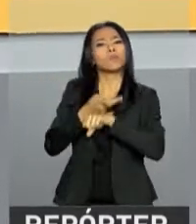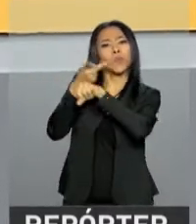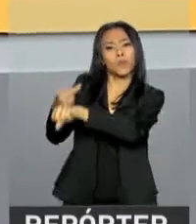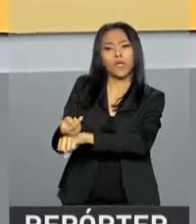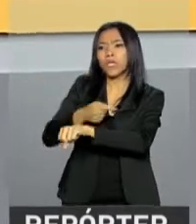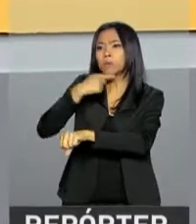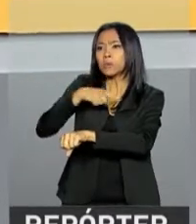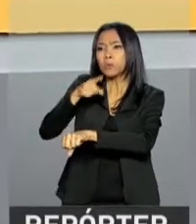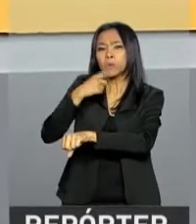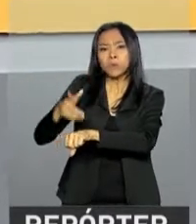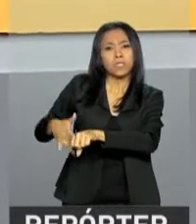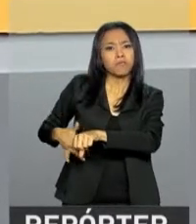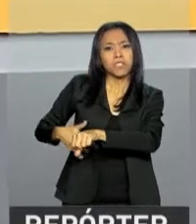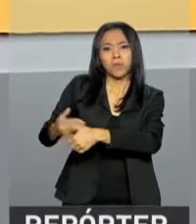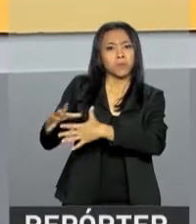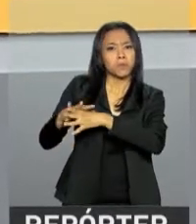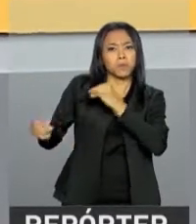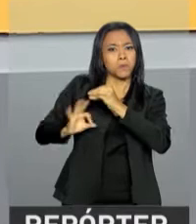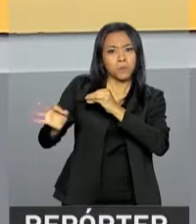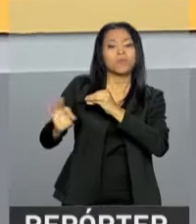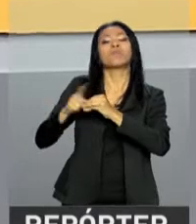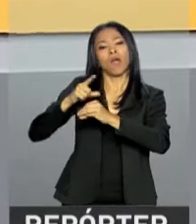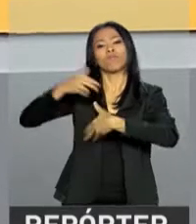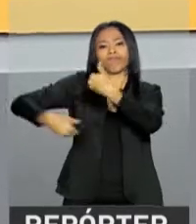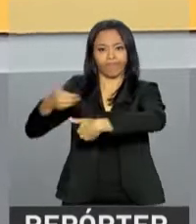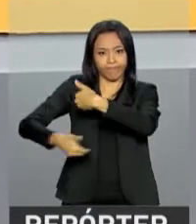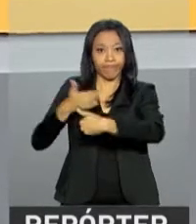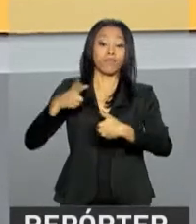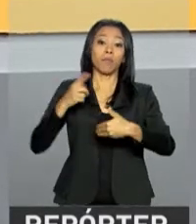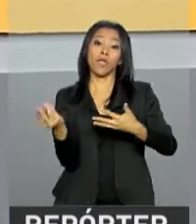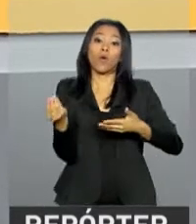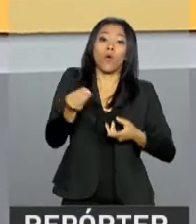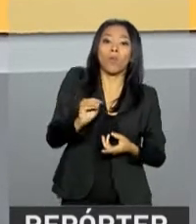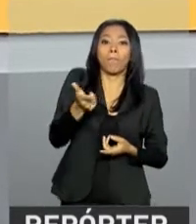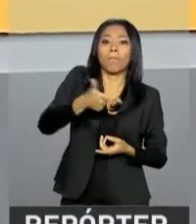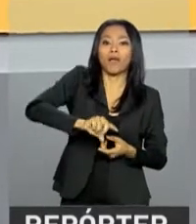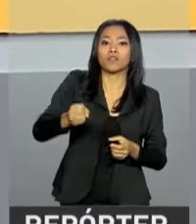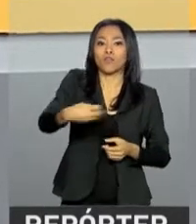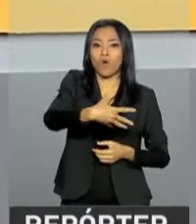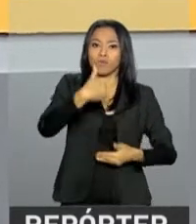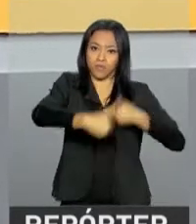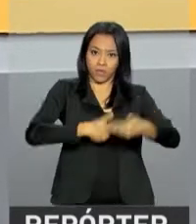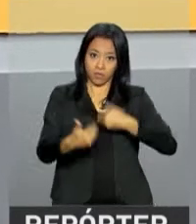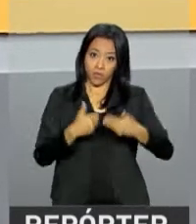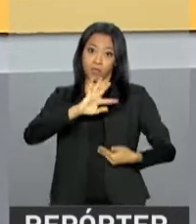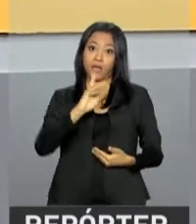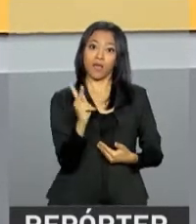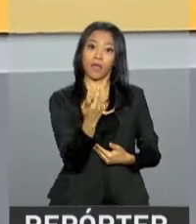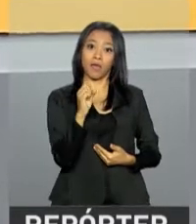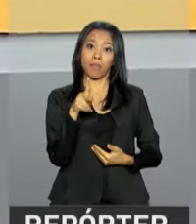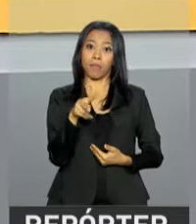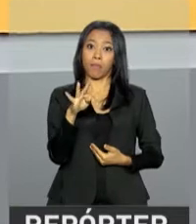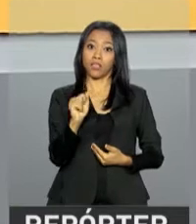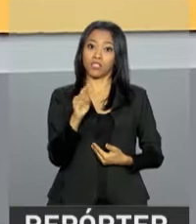teve a resposta em tratamentos anteriores. Também foi anunciada a incorporação de novas terapias para a hepatite C. As novas drogas